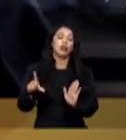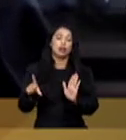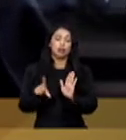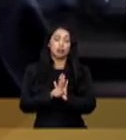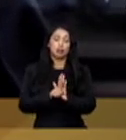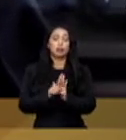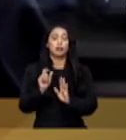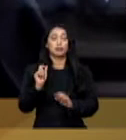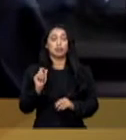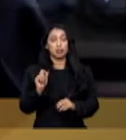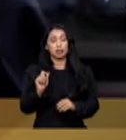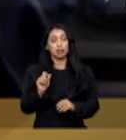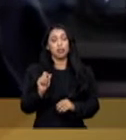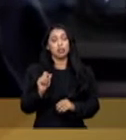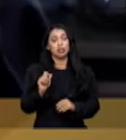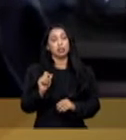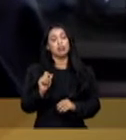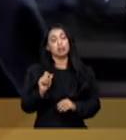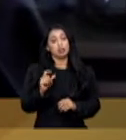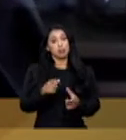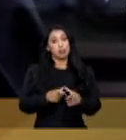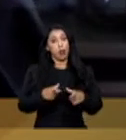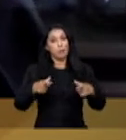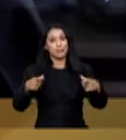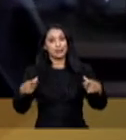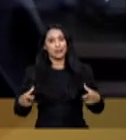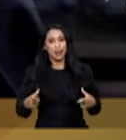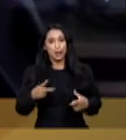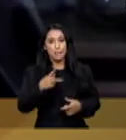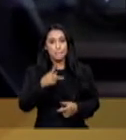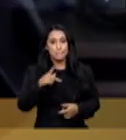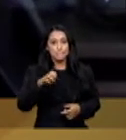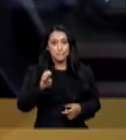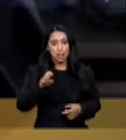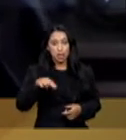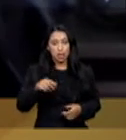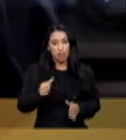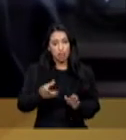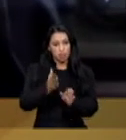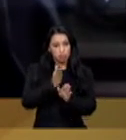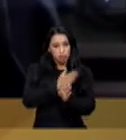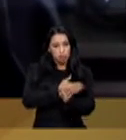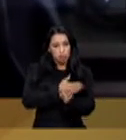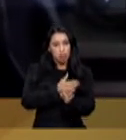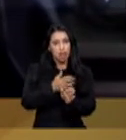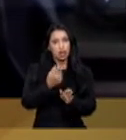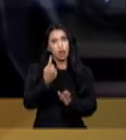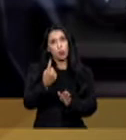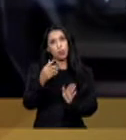o legislador quis aumentar, que era uma pena de 1 a 3 anos.